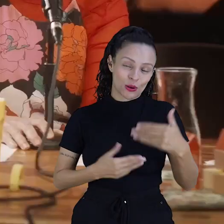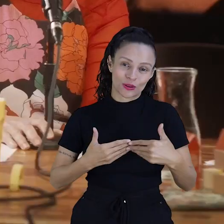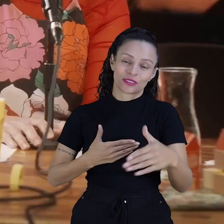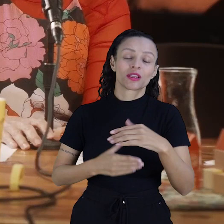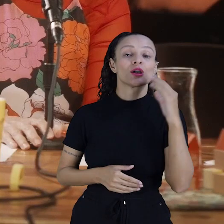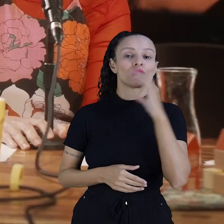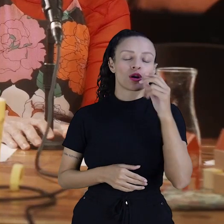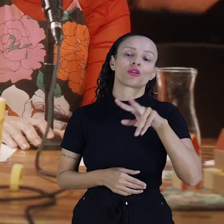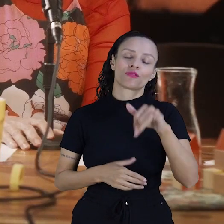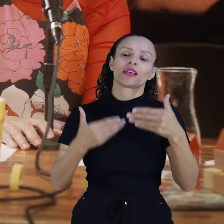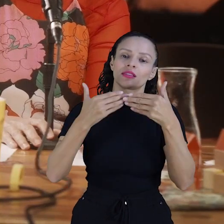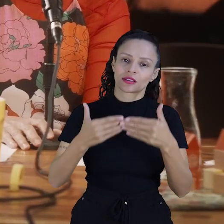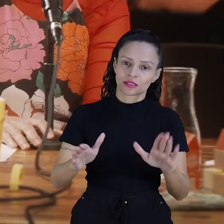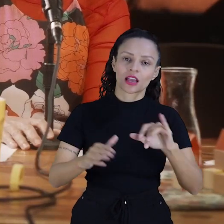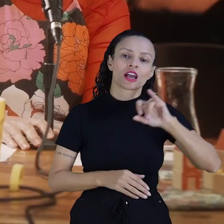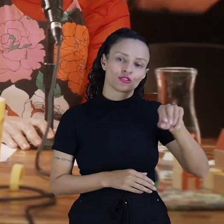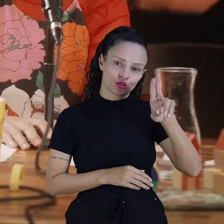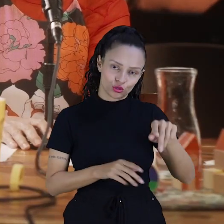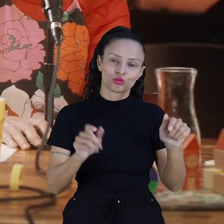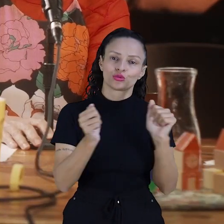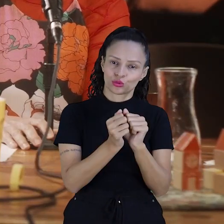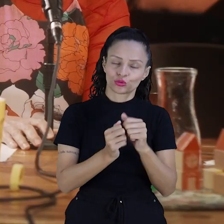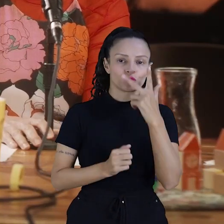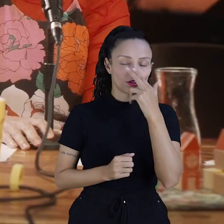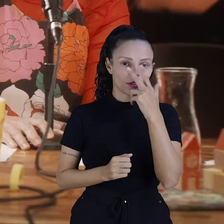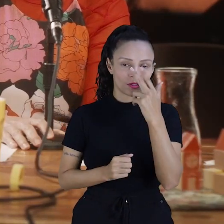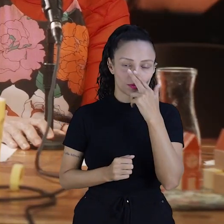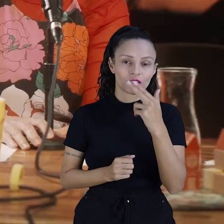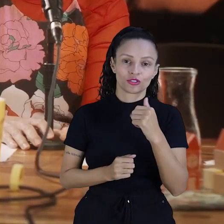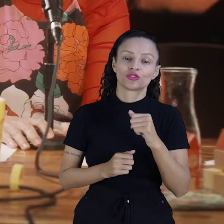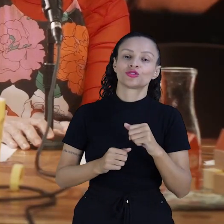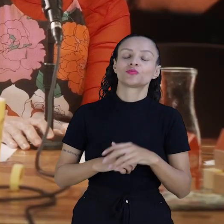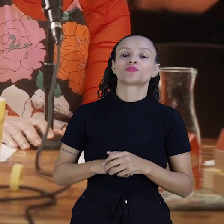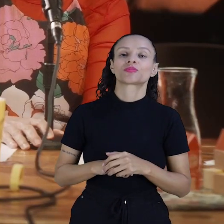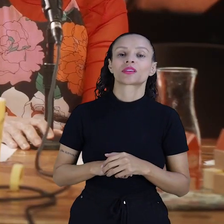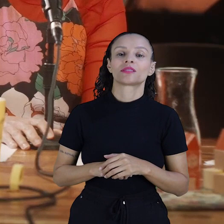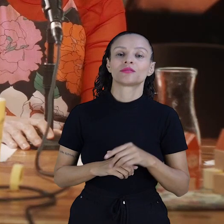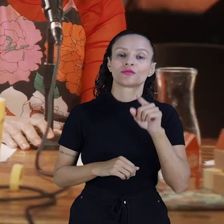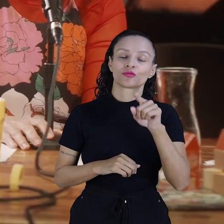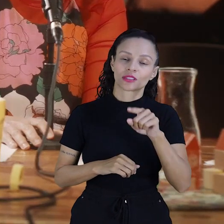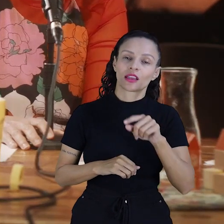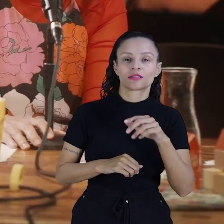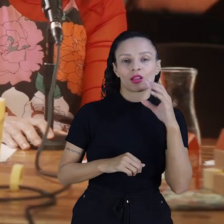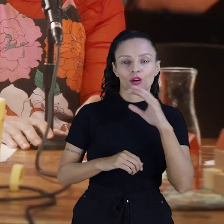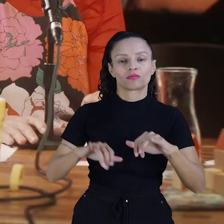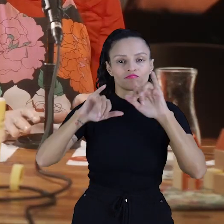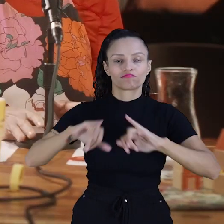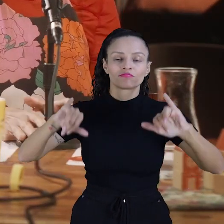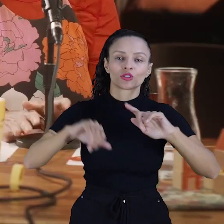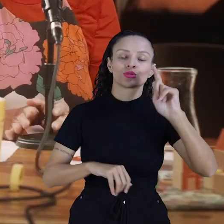tem. Então, logo a gente vai estar lançando. A Ju vai estar junto, provavelmente. Nas redes vocês